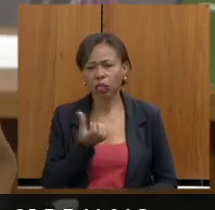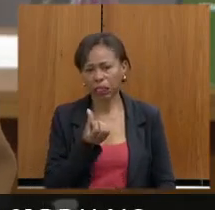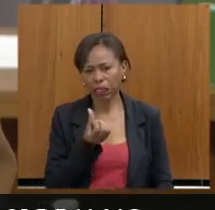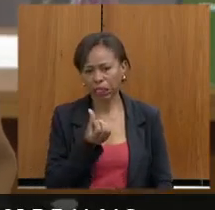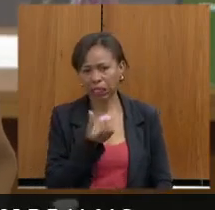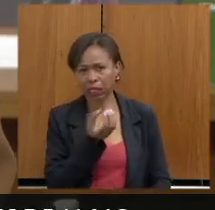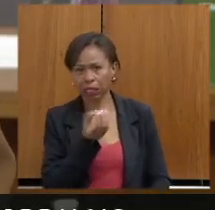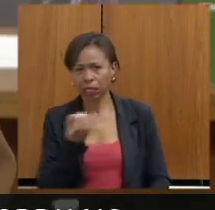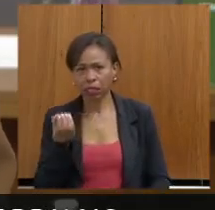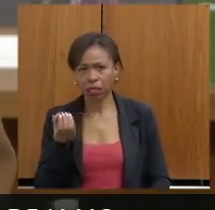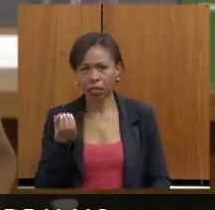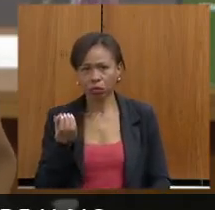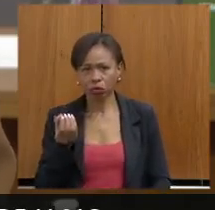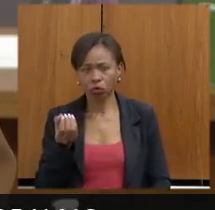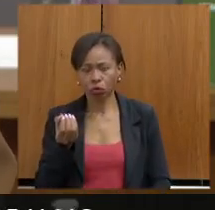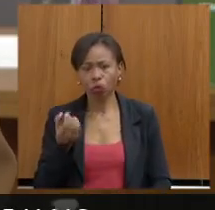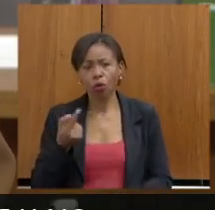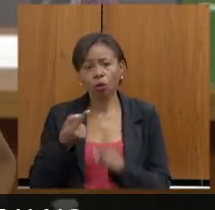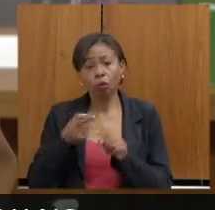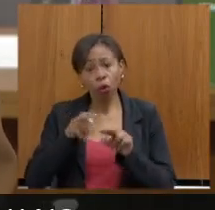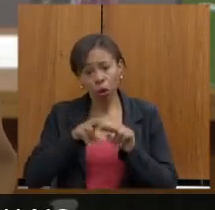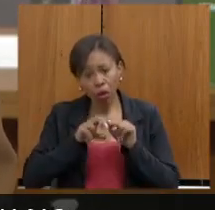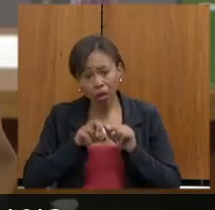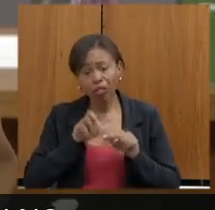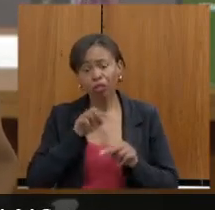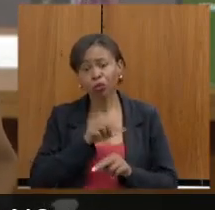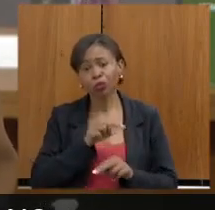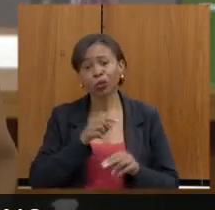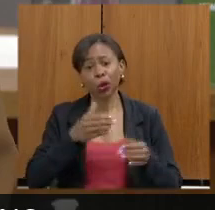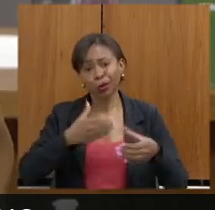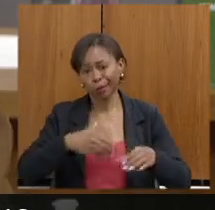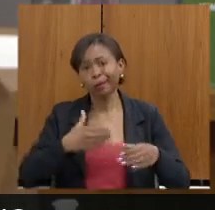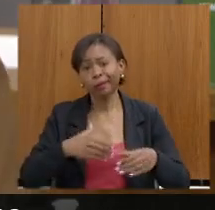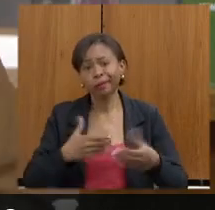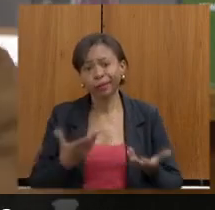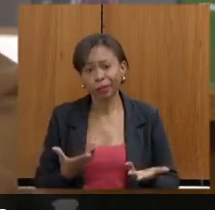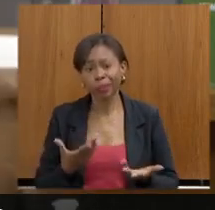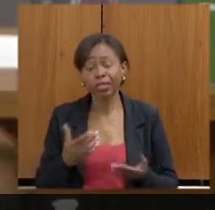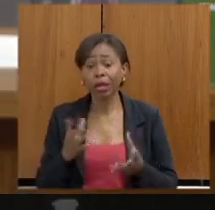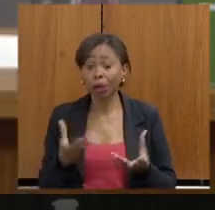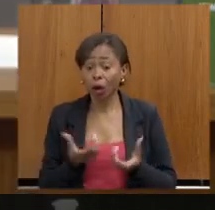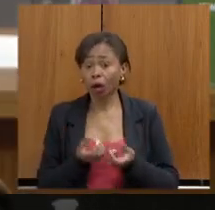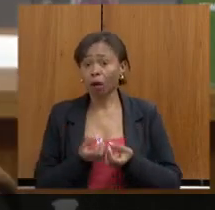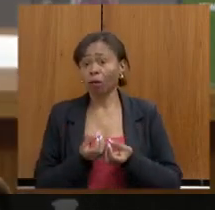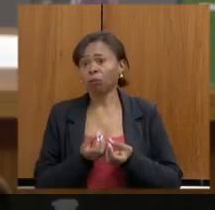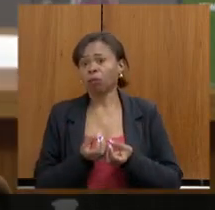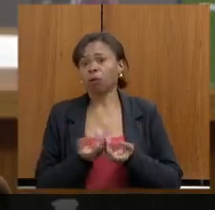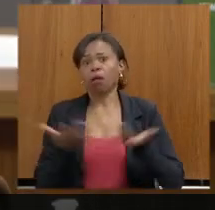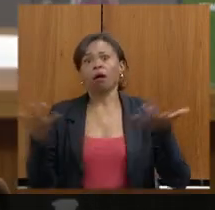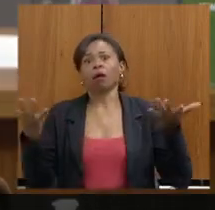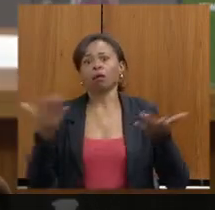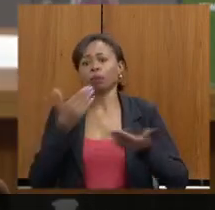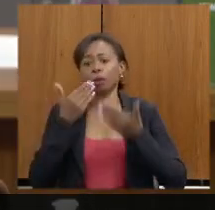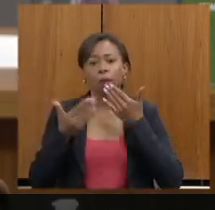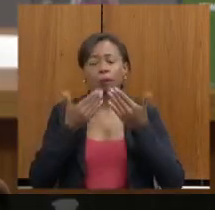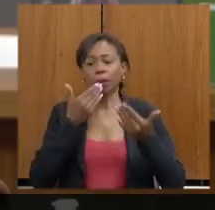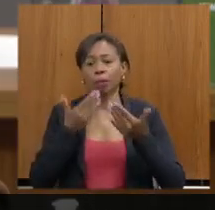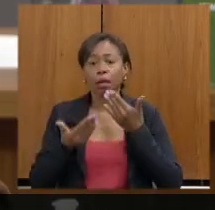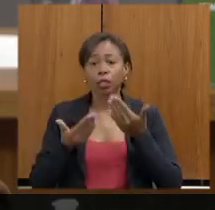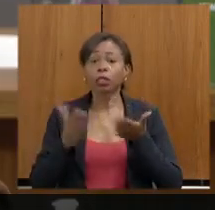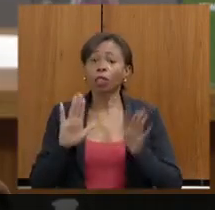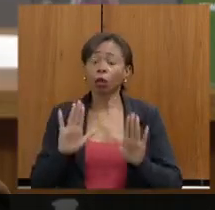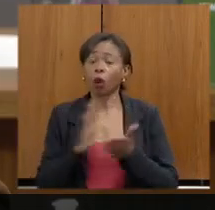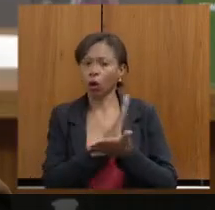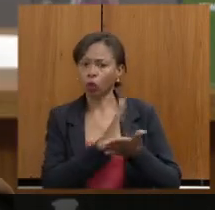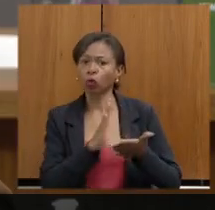600 né É por causa do modelo que a gente fez então por isso que dessa carga de esse volume de pessoas né pedindo então parte deles vão ser absorvido nesse